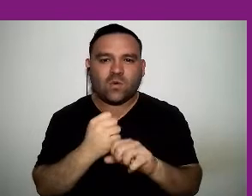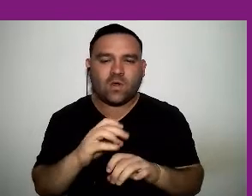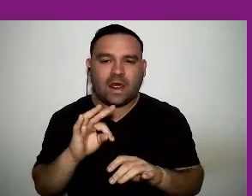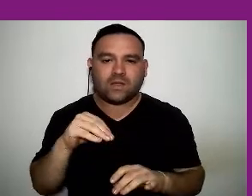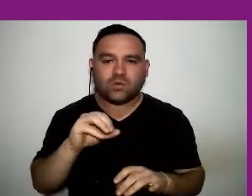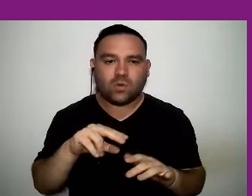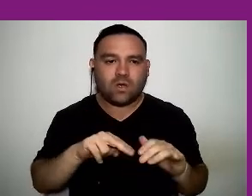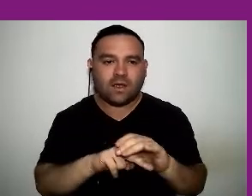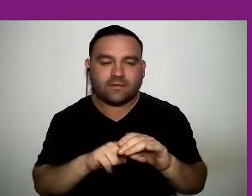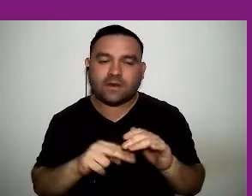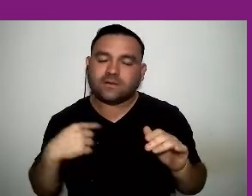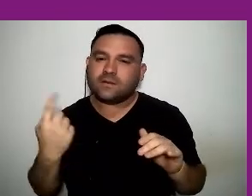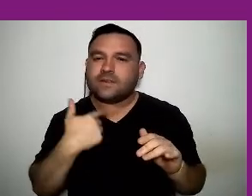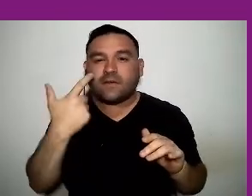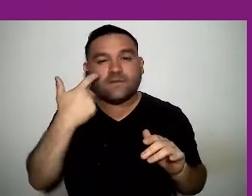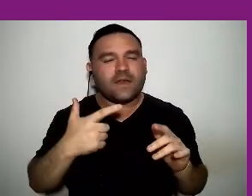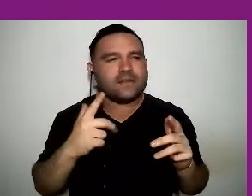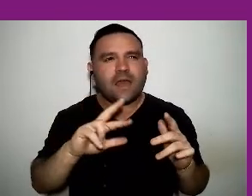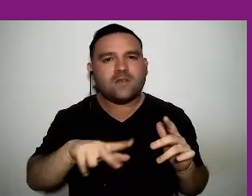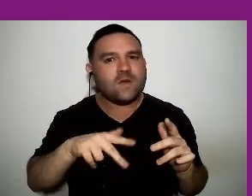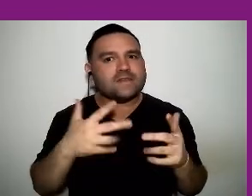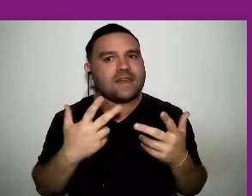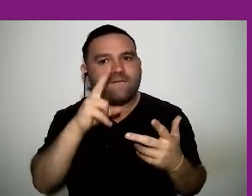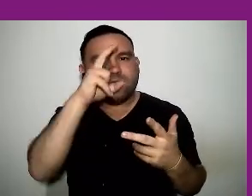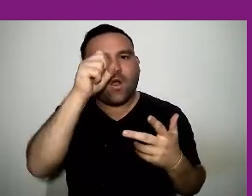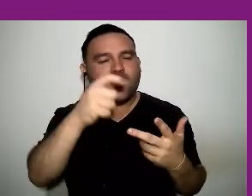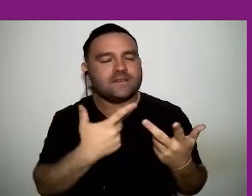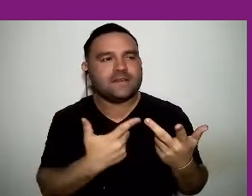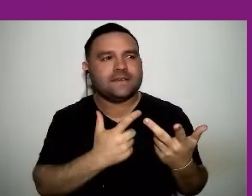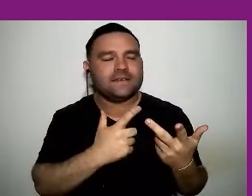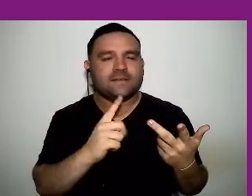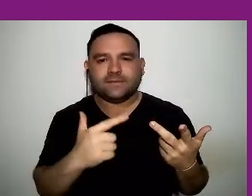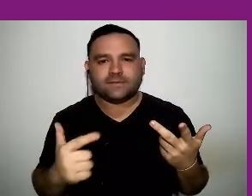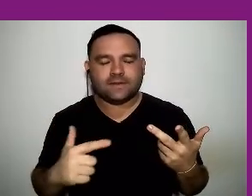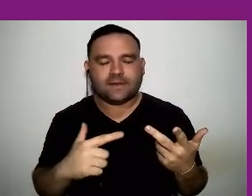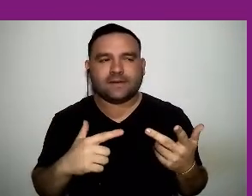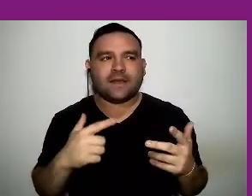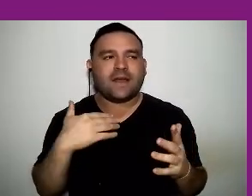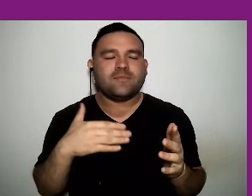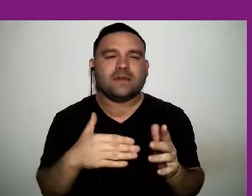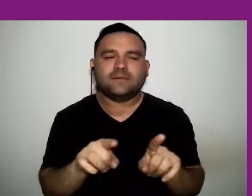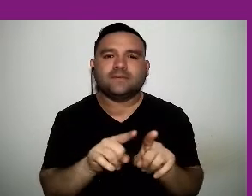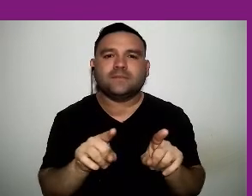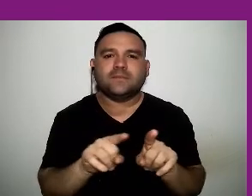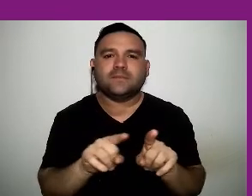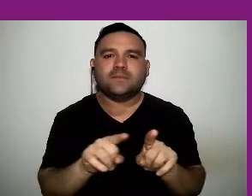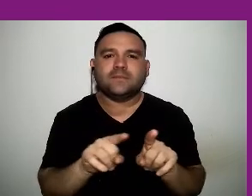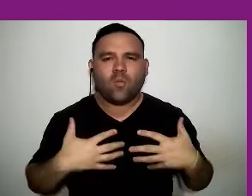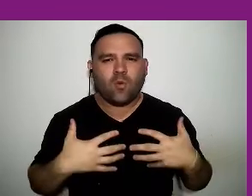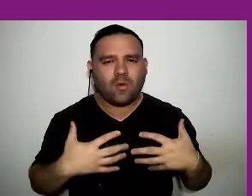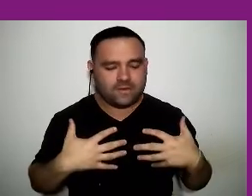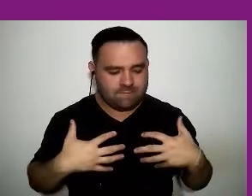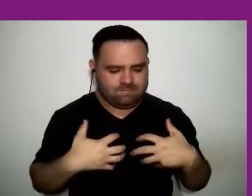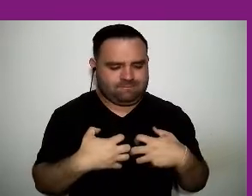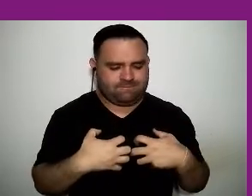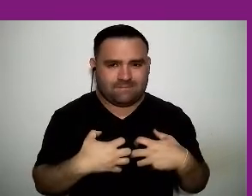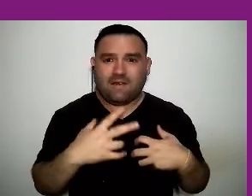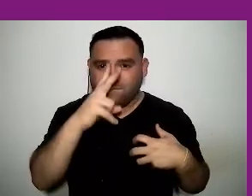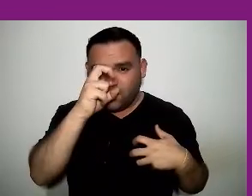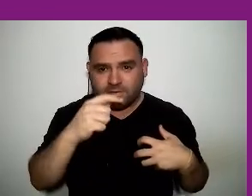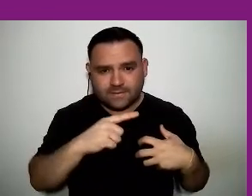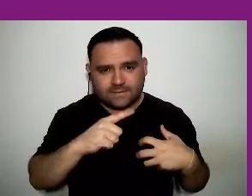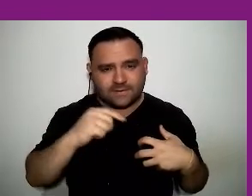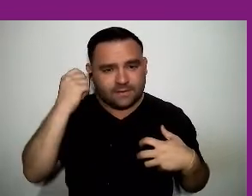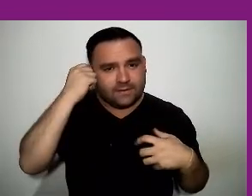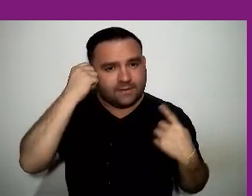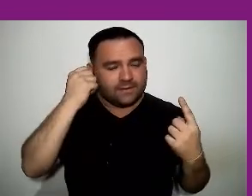tomo, que a gente vê que não é muita hiperdistensão até esse PIP mais alto, porque o pulmão estava muito fechado, muito colapsado, e,